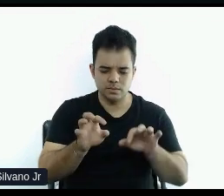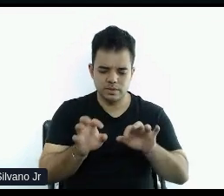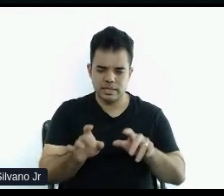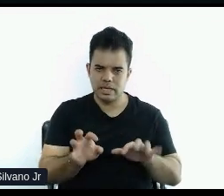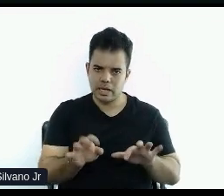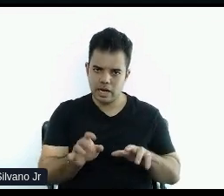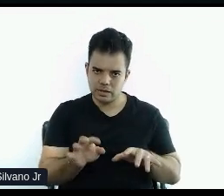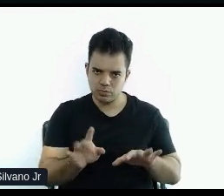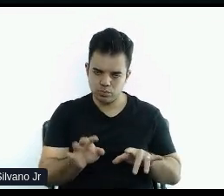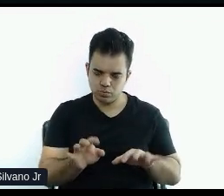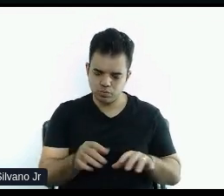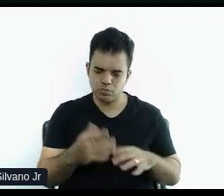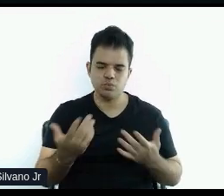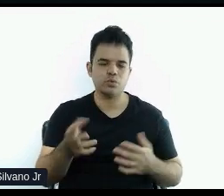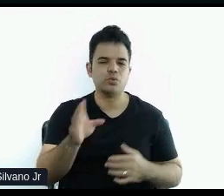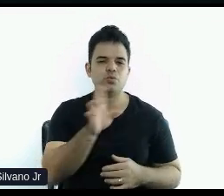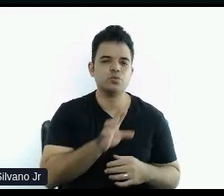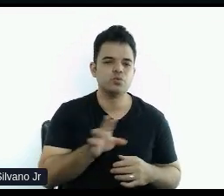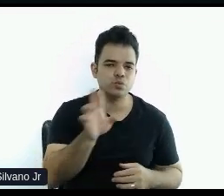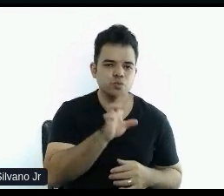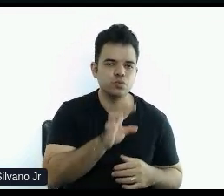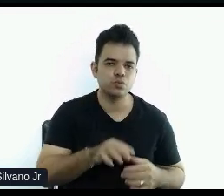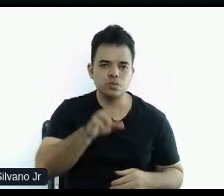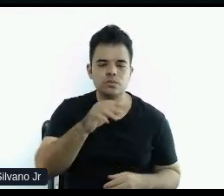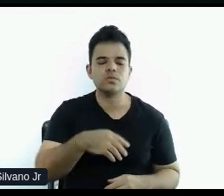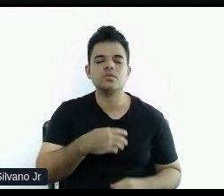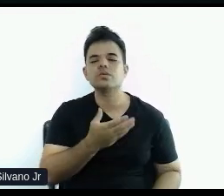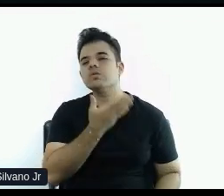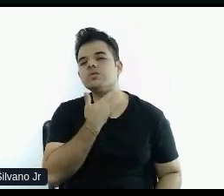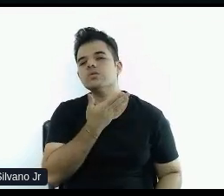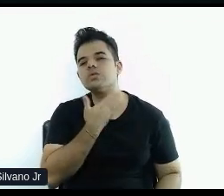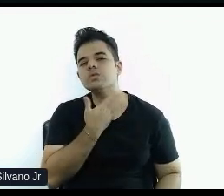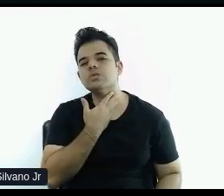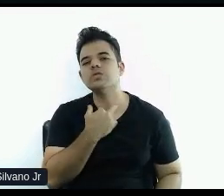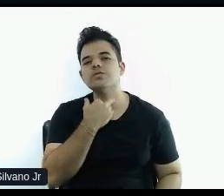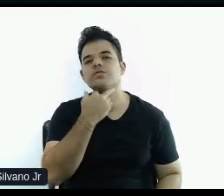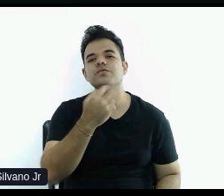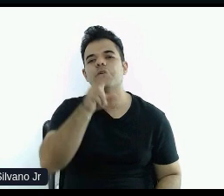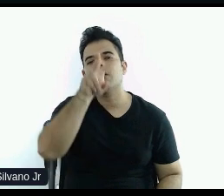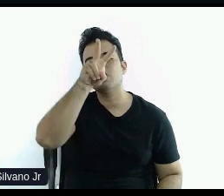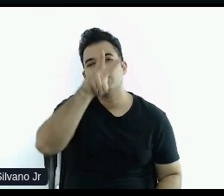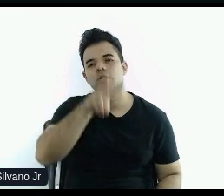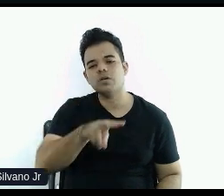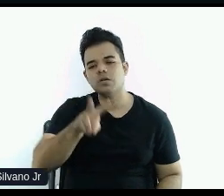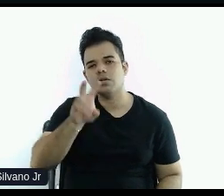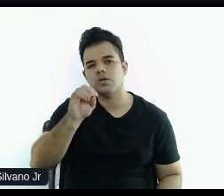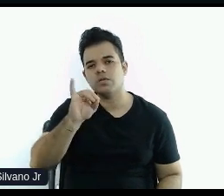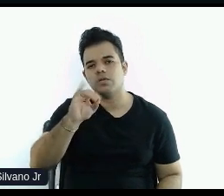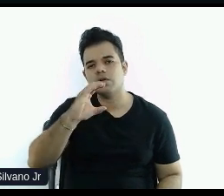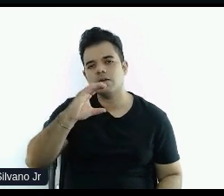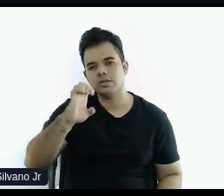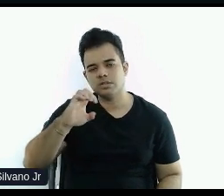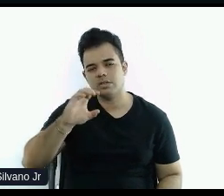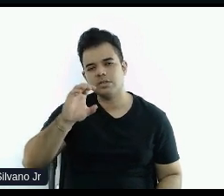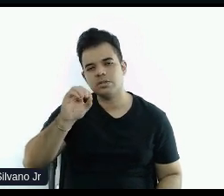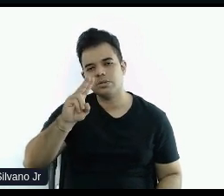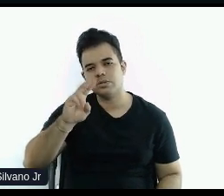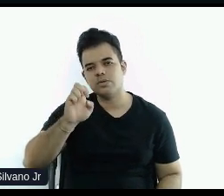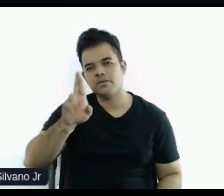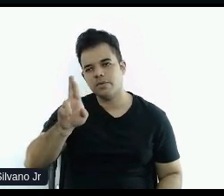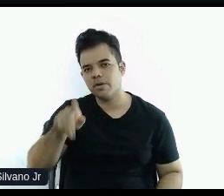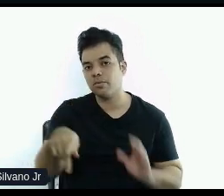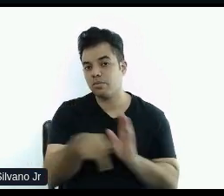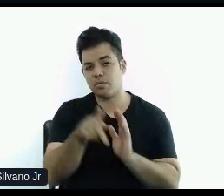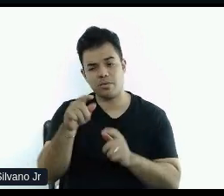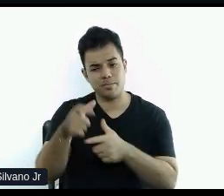uma validação usando o leitor de tela, por exemplo, VoiceOver, porque a maioria das nossas usuários utiliza Mac. A